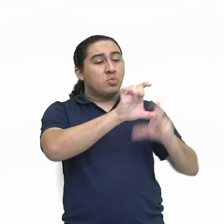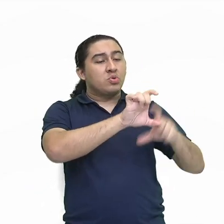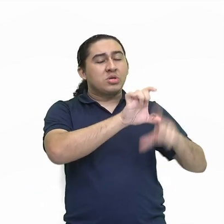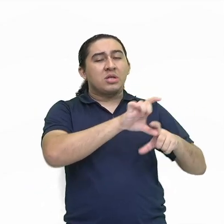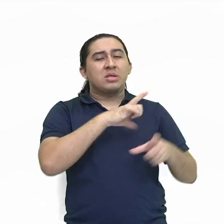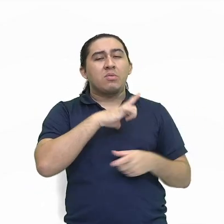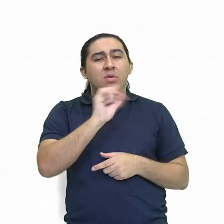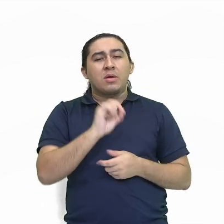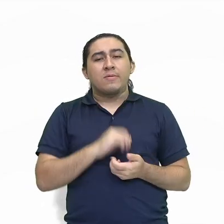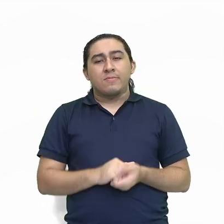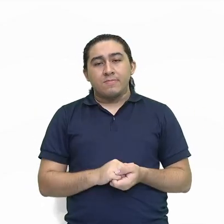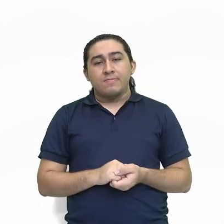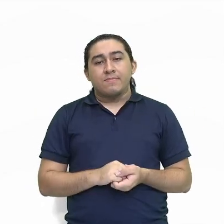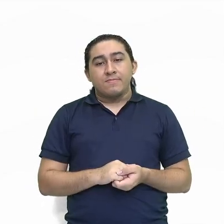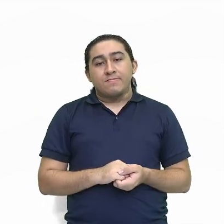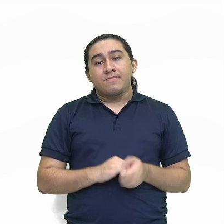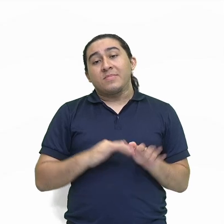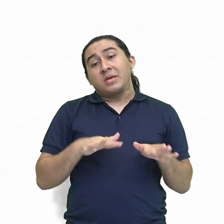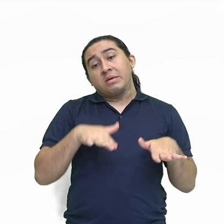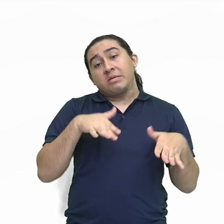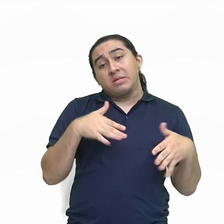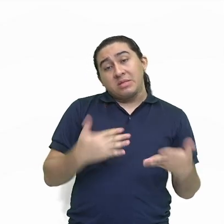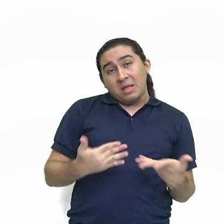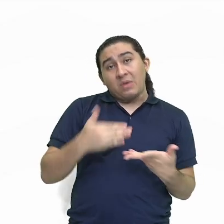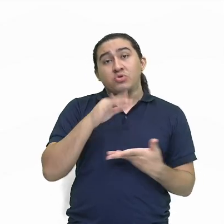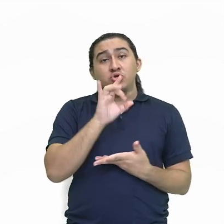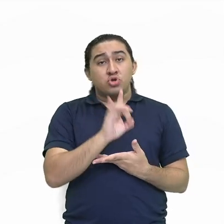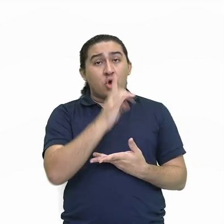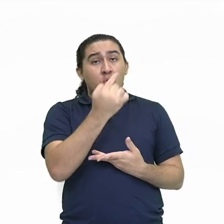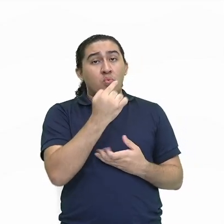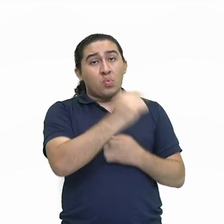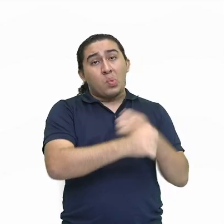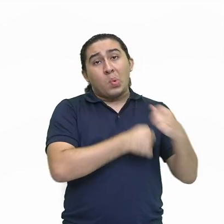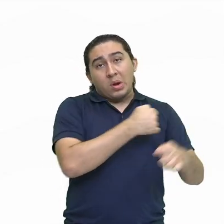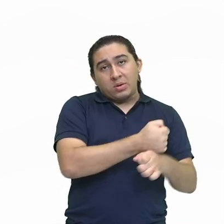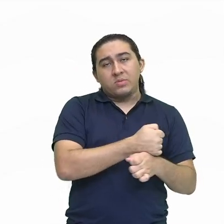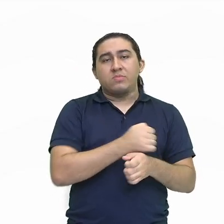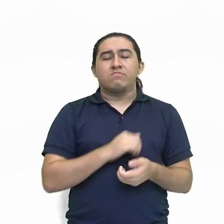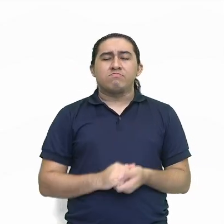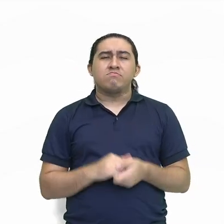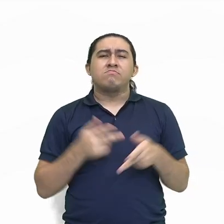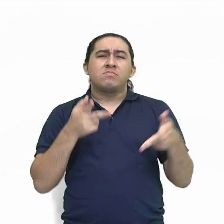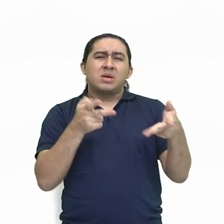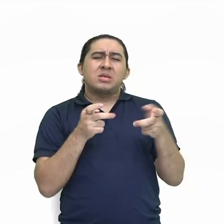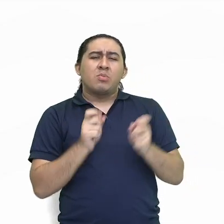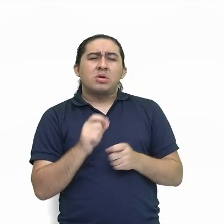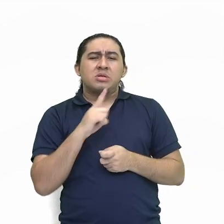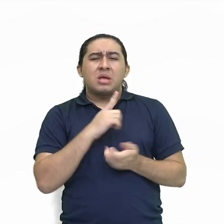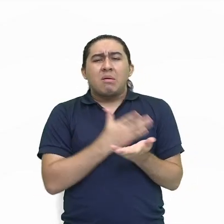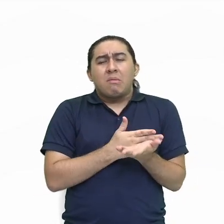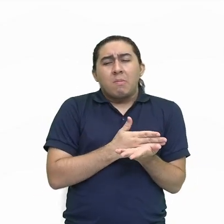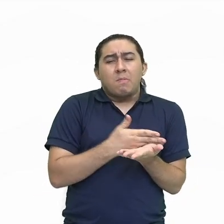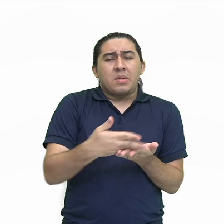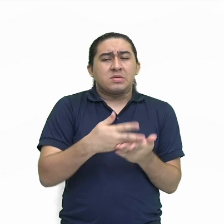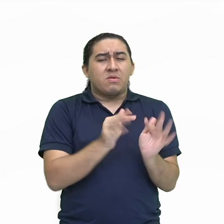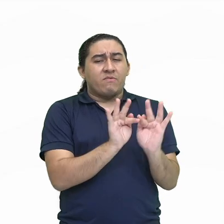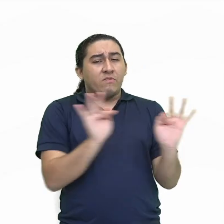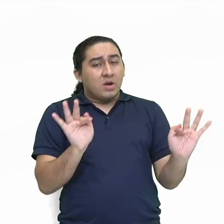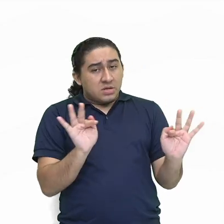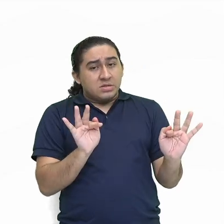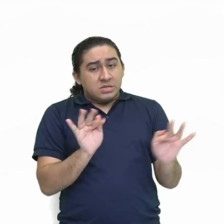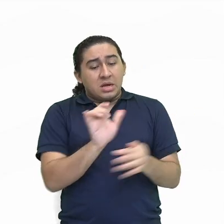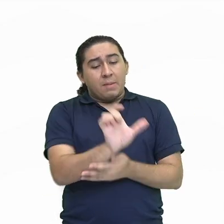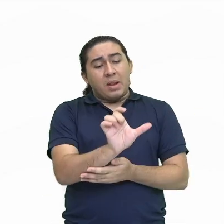tem, embora isso tenha durado apenas um ano. Aí veja que a partir